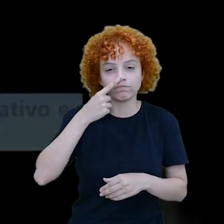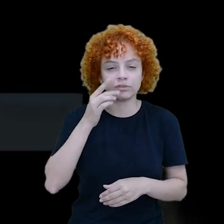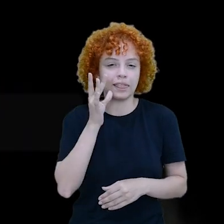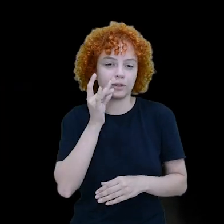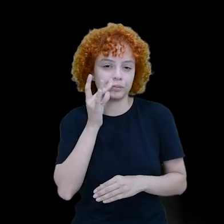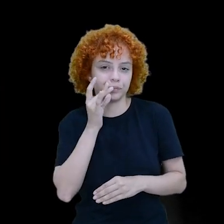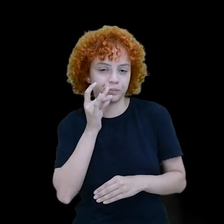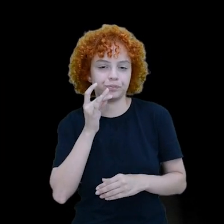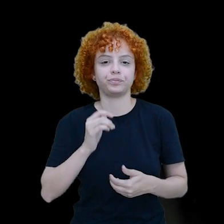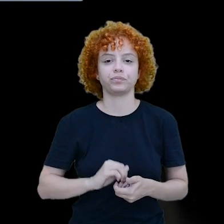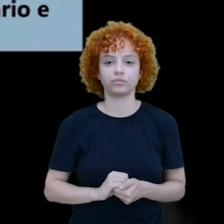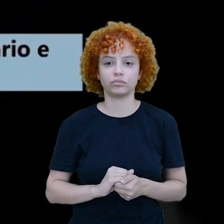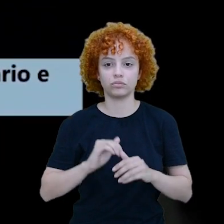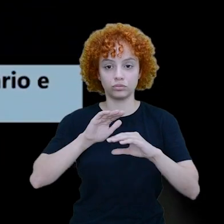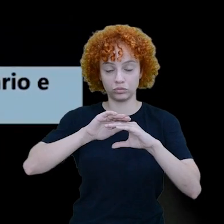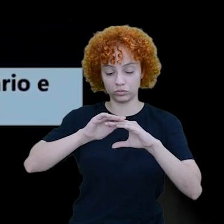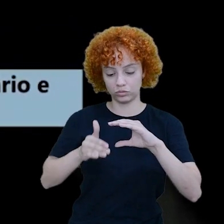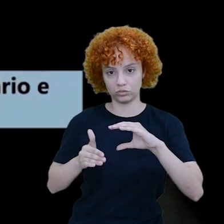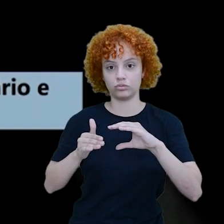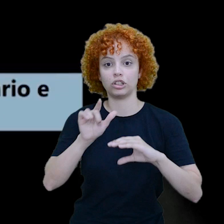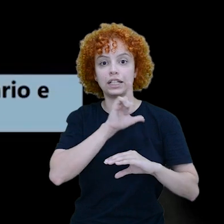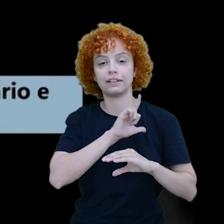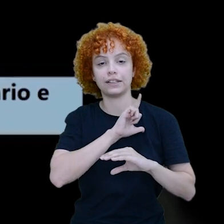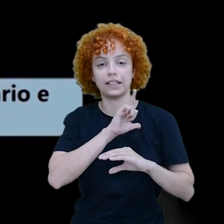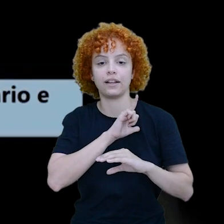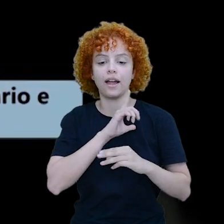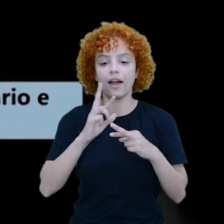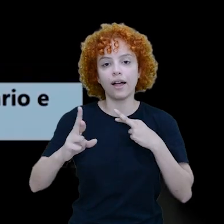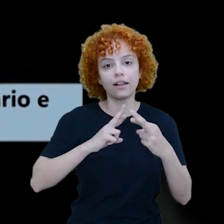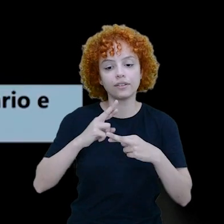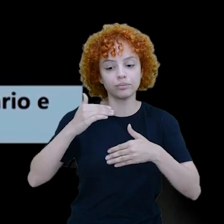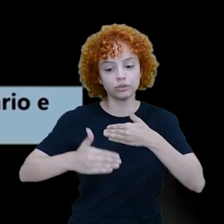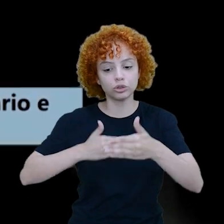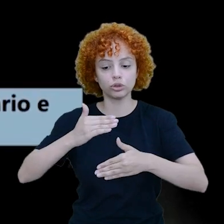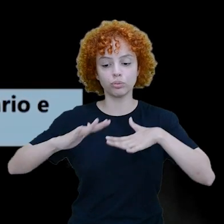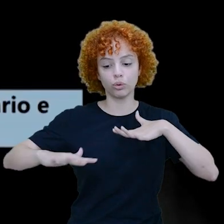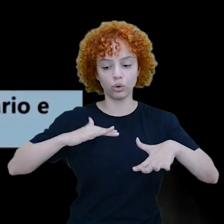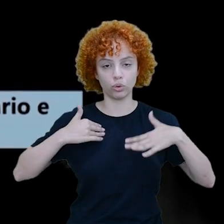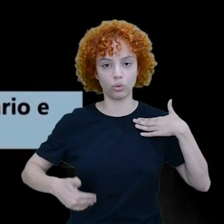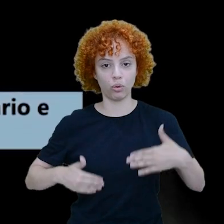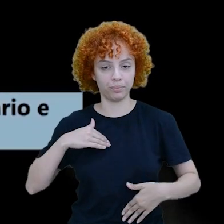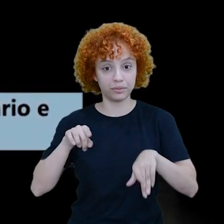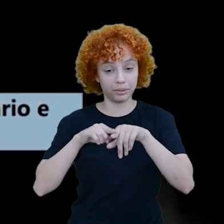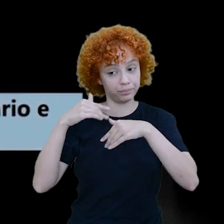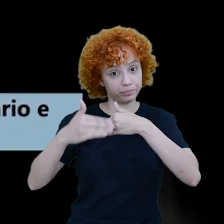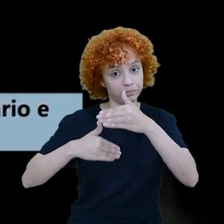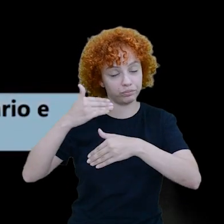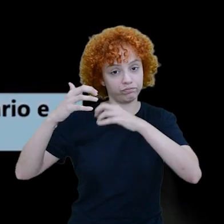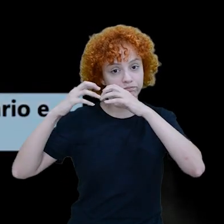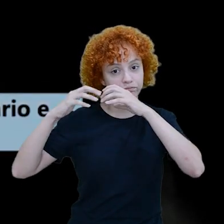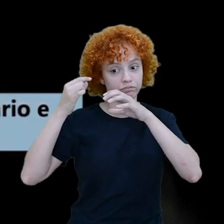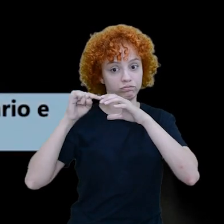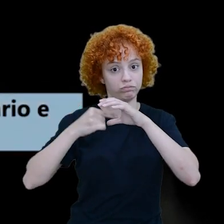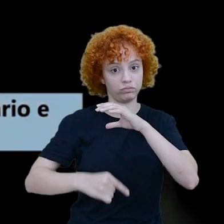e gustativo. E o lobo frontal está relacionado com o planejamento motor voluntário e processamentos cognitivos